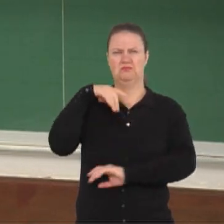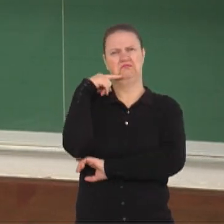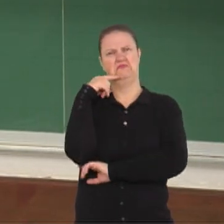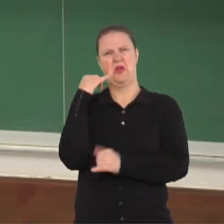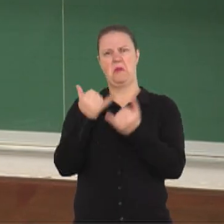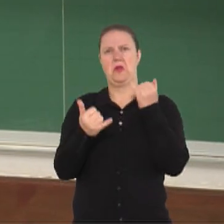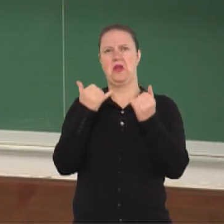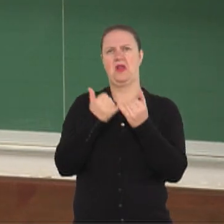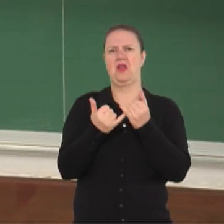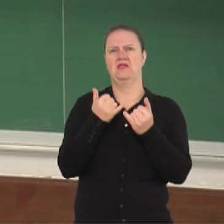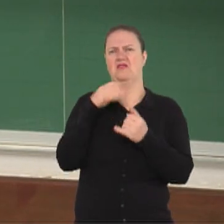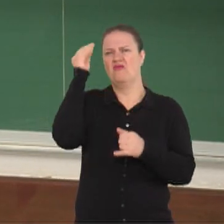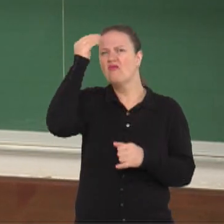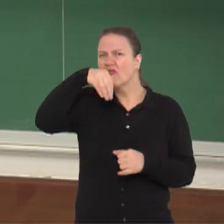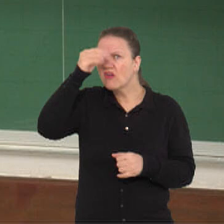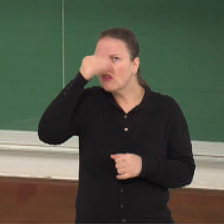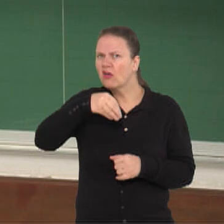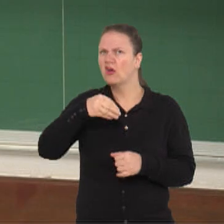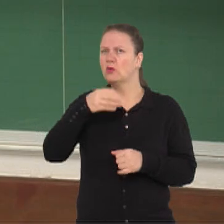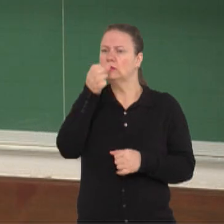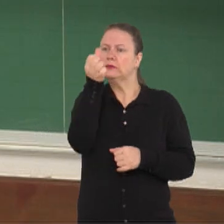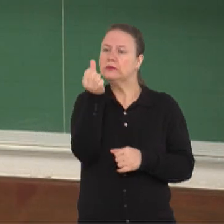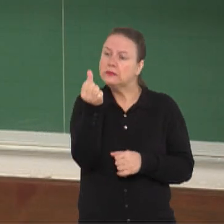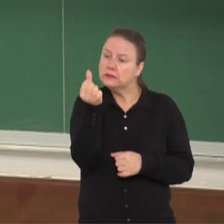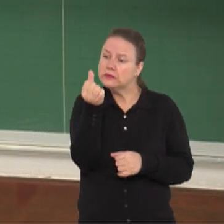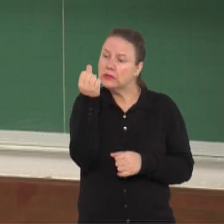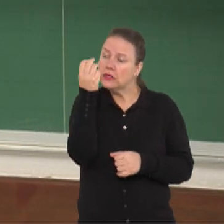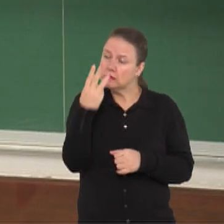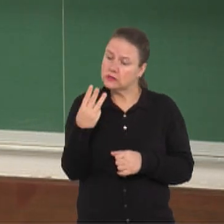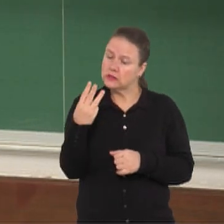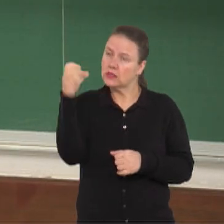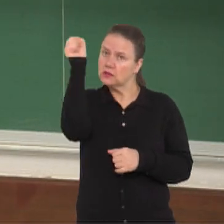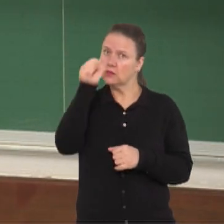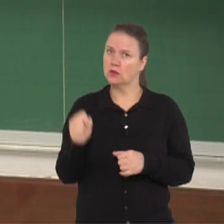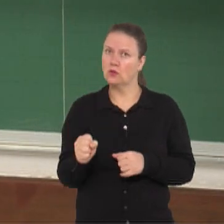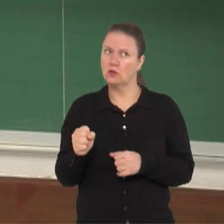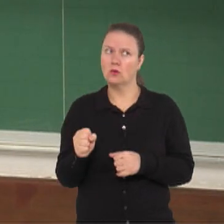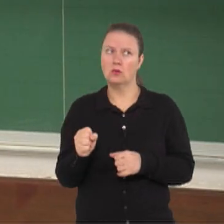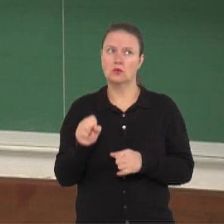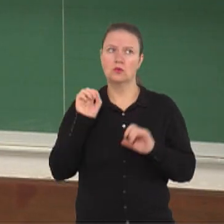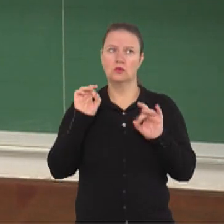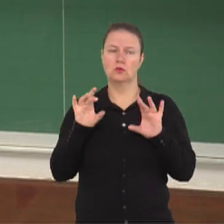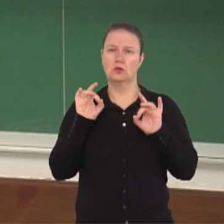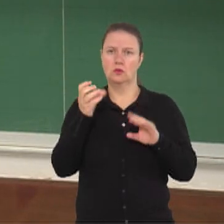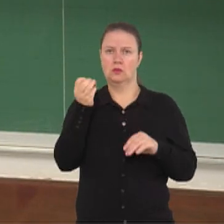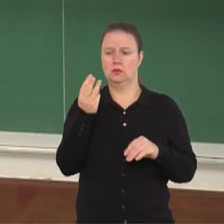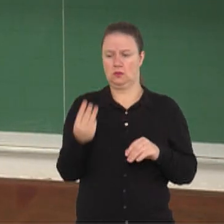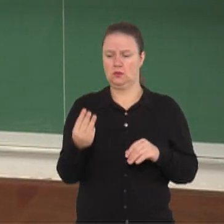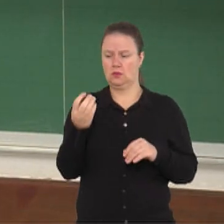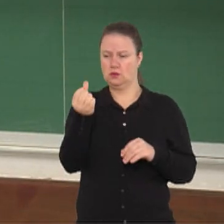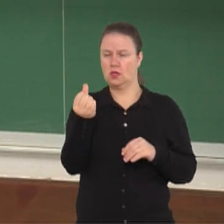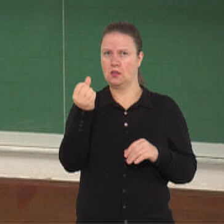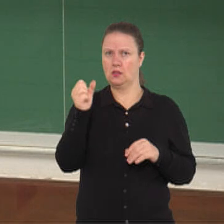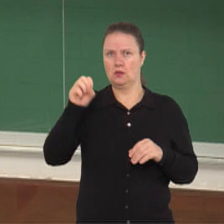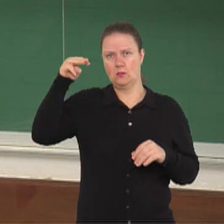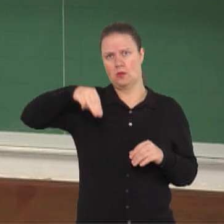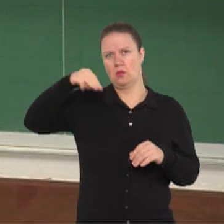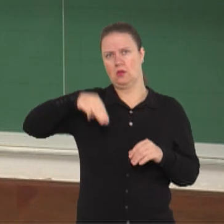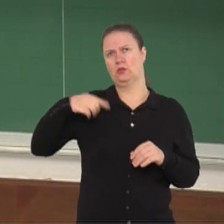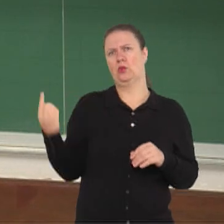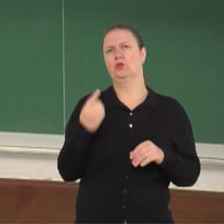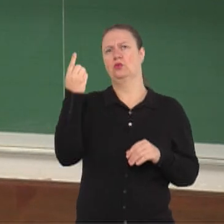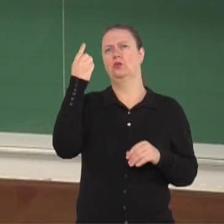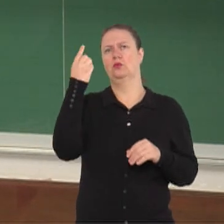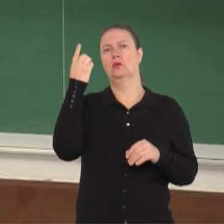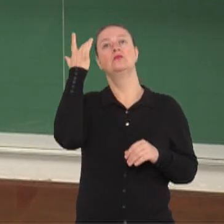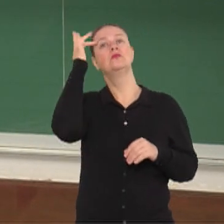de 3 segundos, pense, né, com um chute, 3 segundos, 3 metros só da altura? Espera aí, mas você não sabe se a bola já está subindo